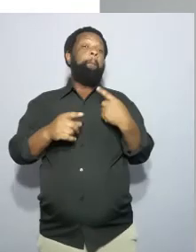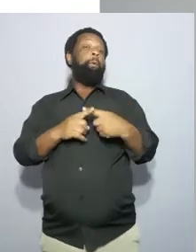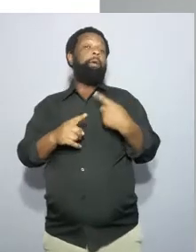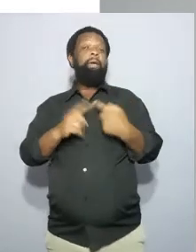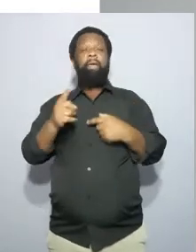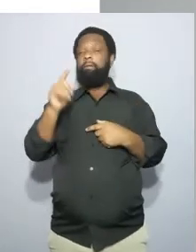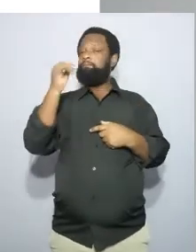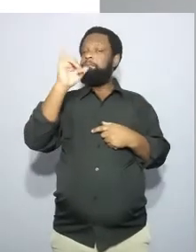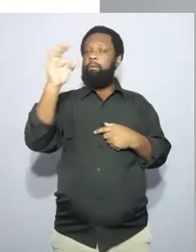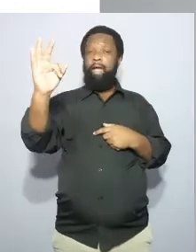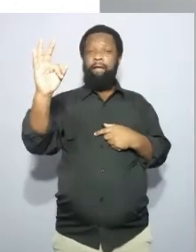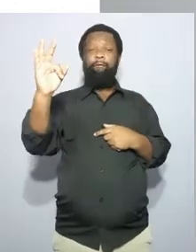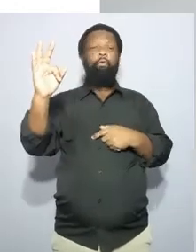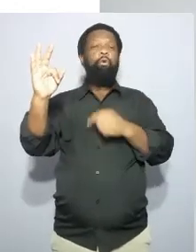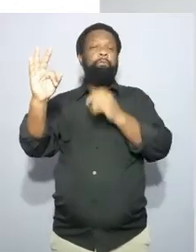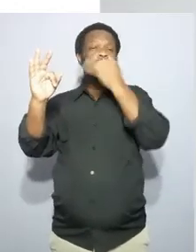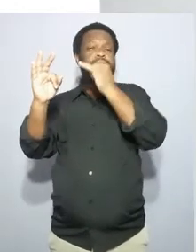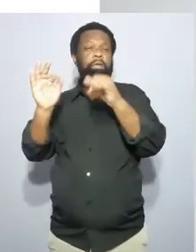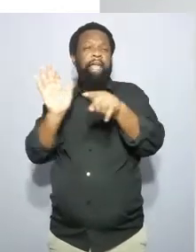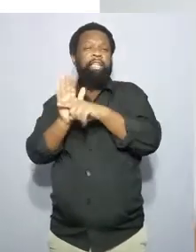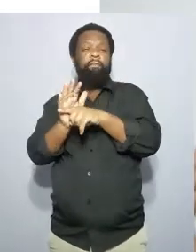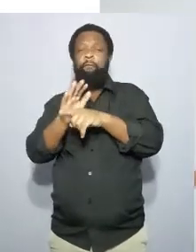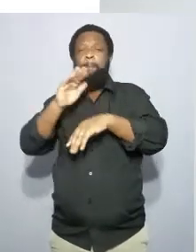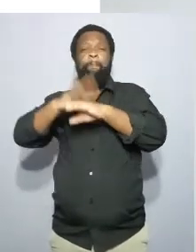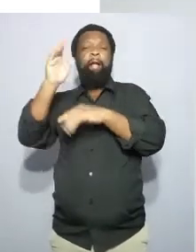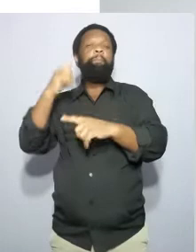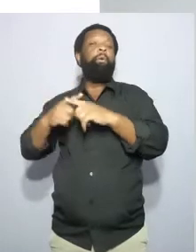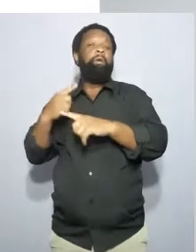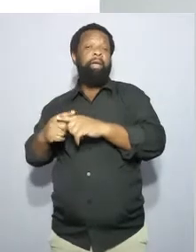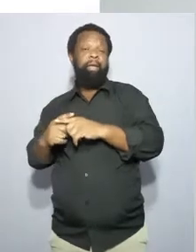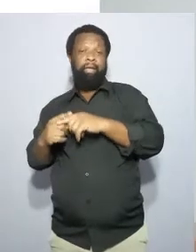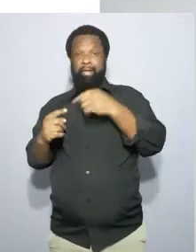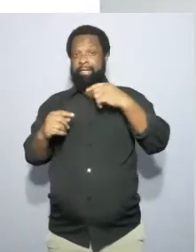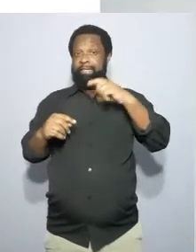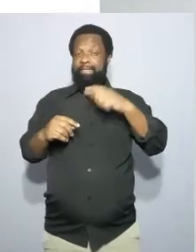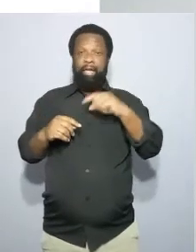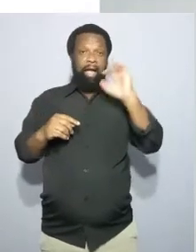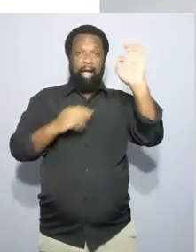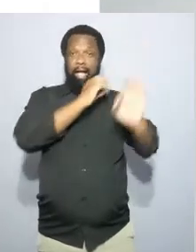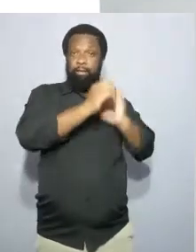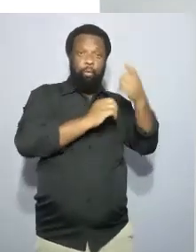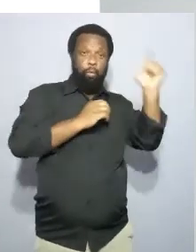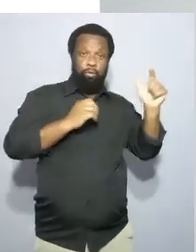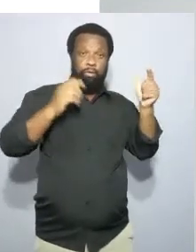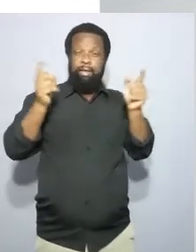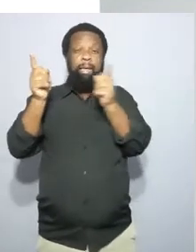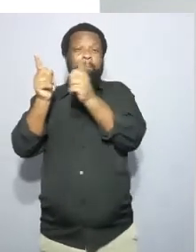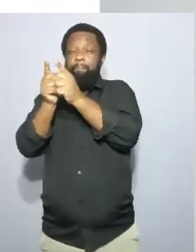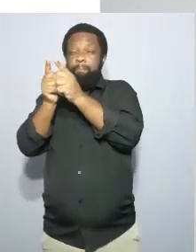é mais eletronegativo? Porque quando ele está ligado a outro átomo, por ele ser pequeno,